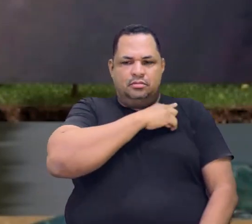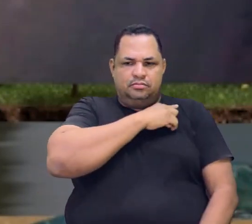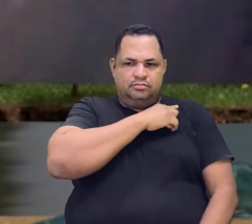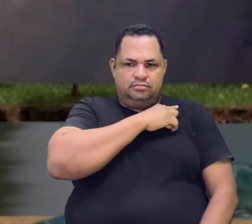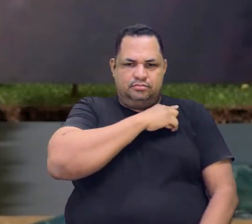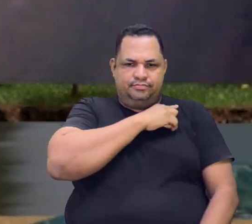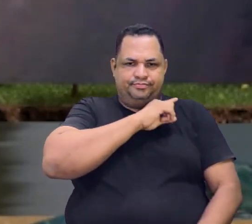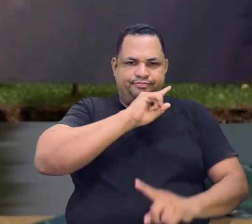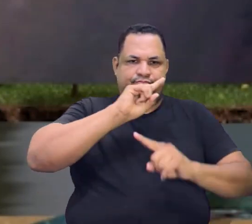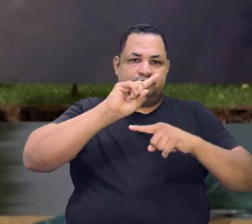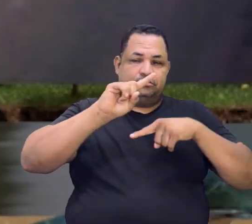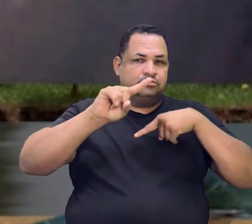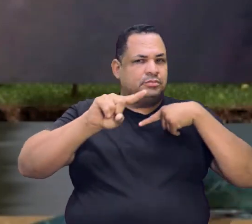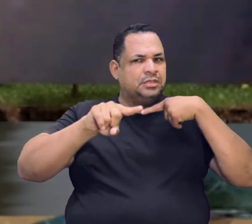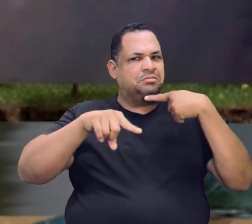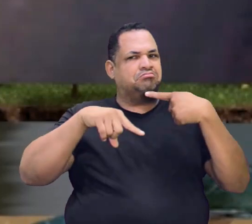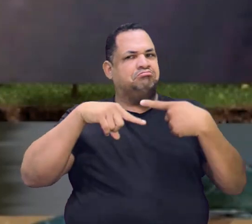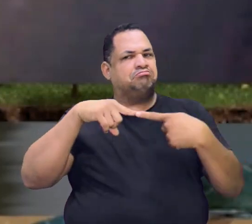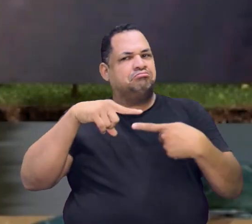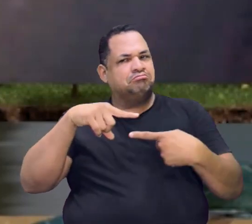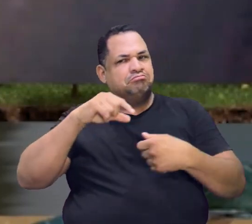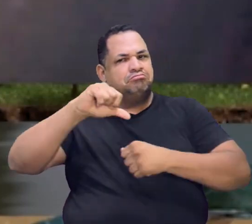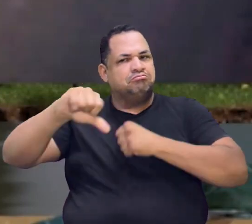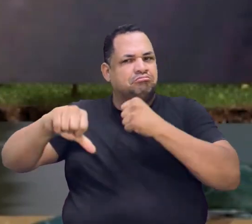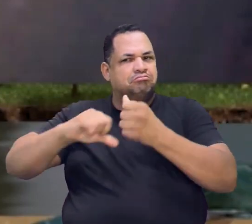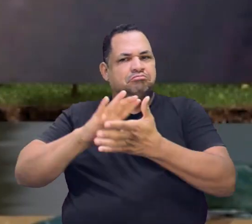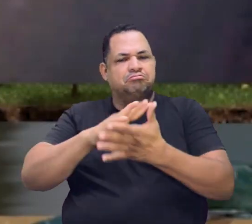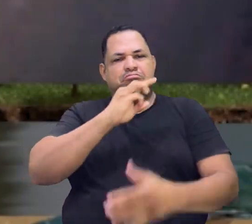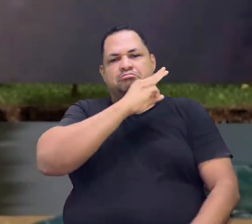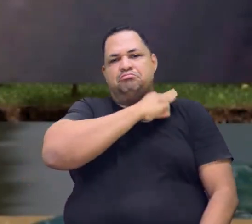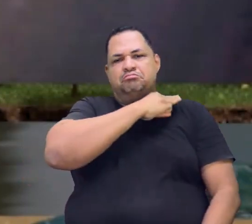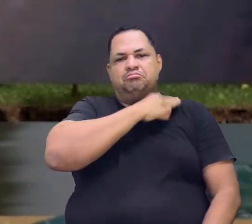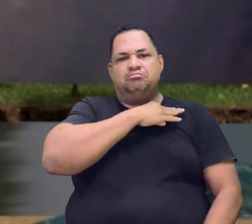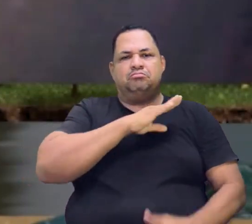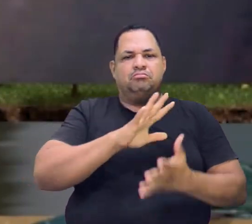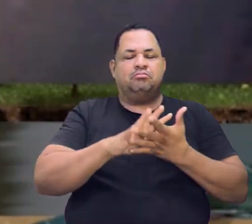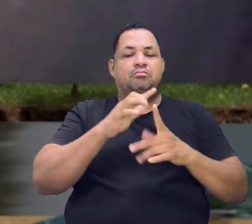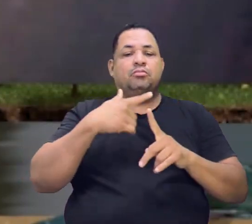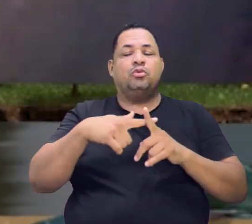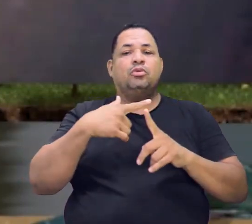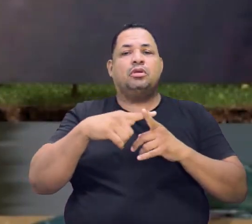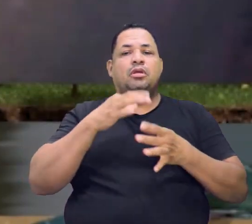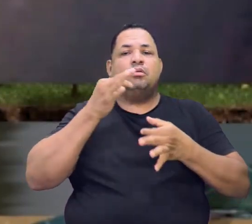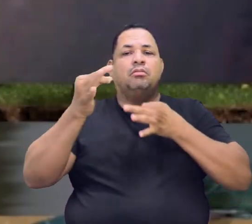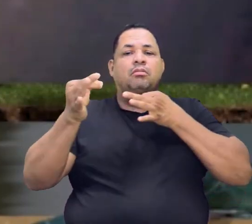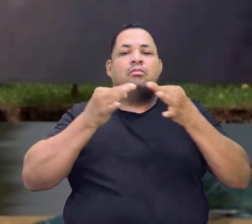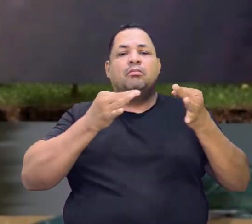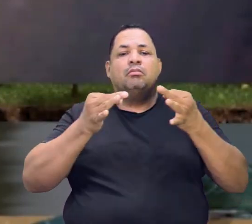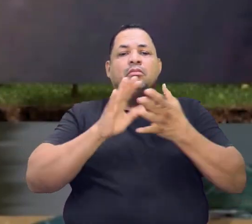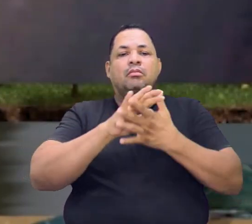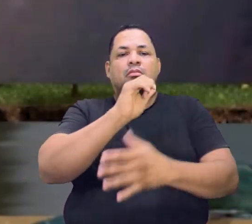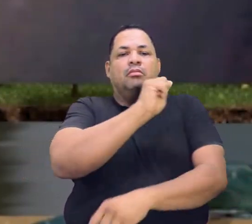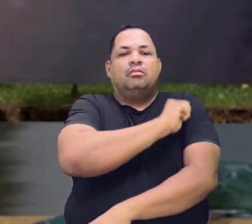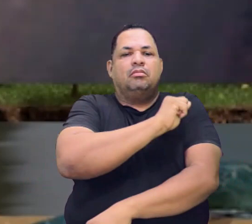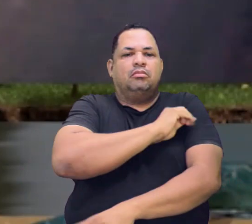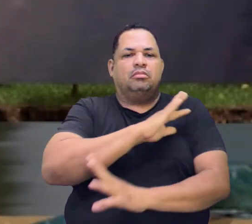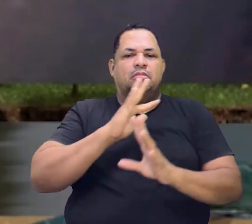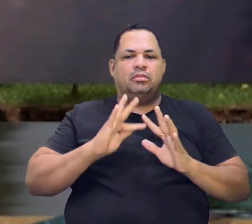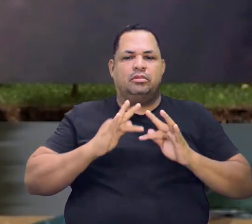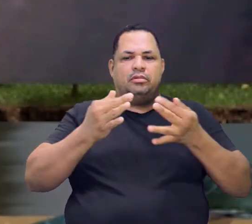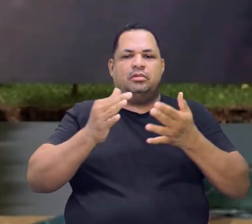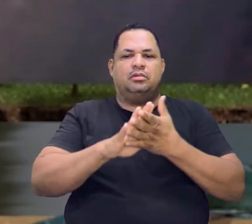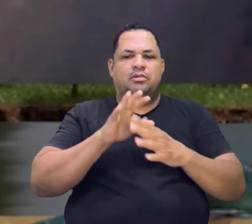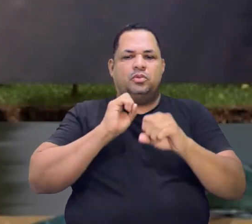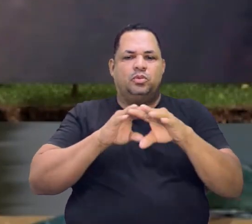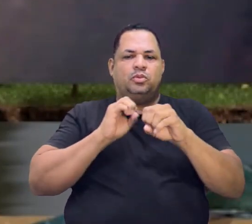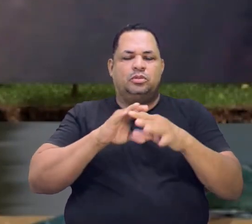ano. Aí, com o tempo, mudou para o terceiro ano. Porque o argumento era o quê? Não, o aluno ele já está terminando o ensino